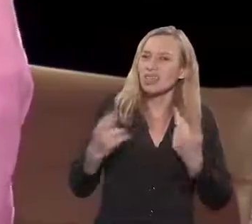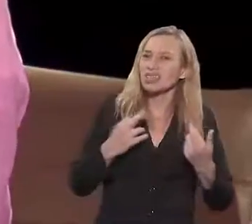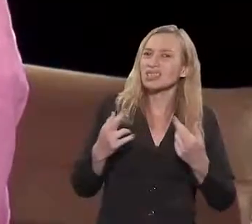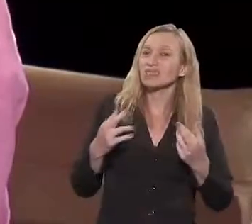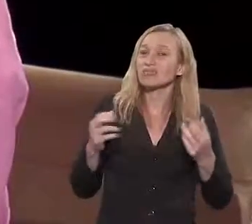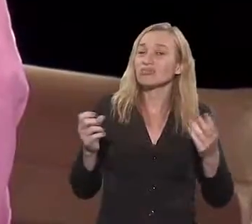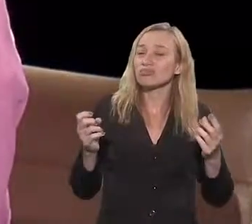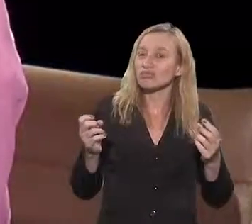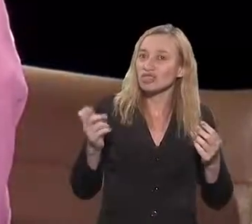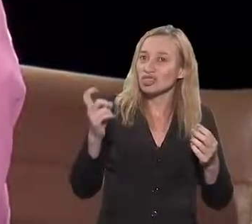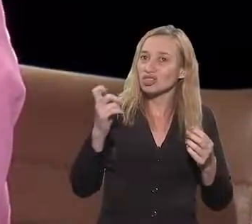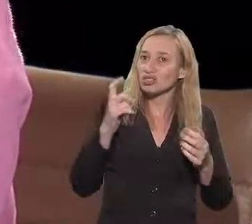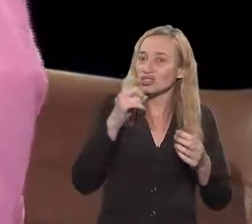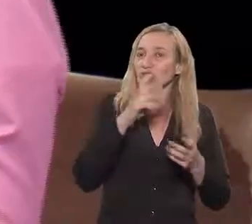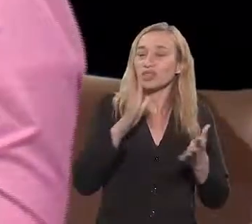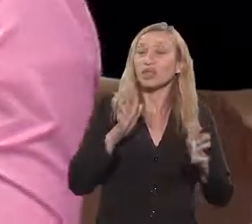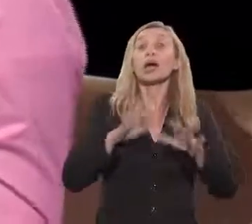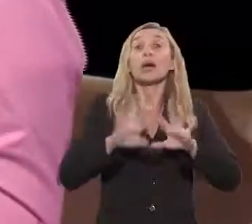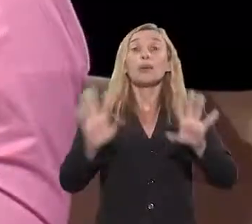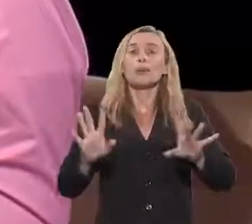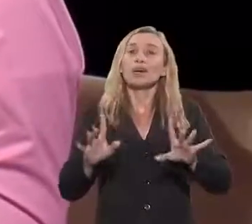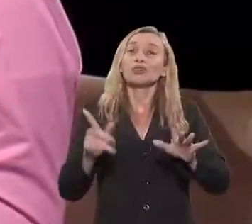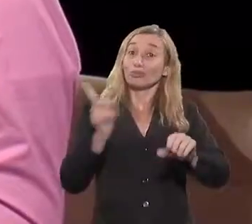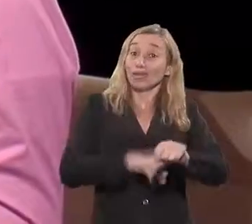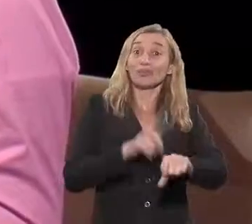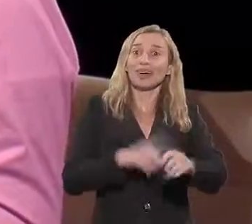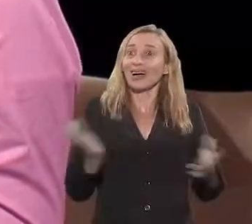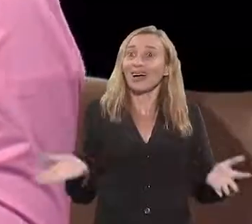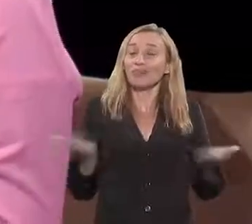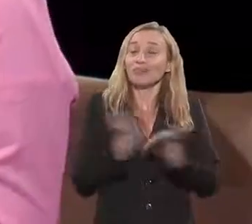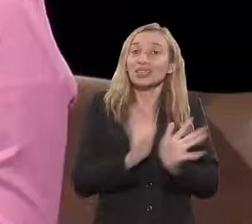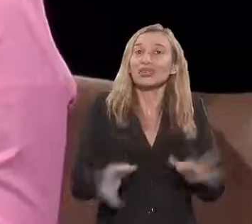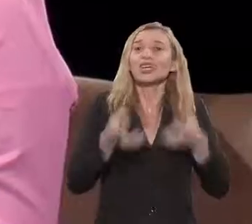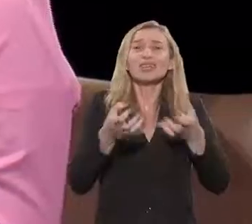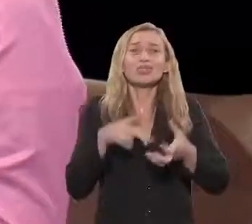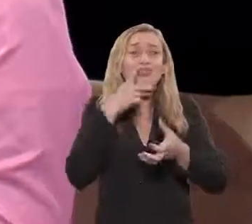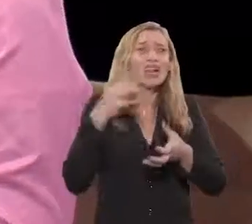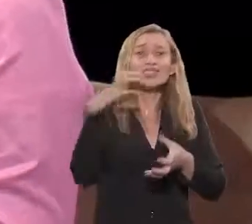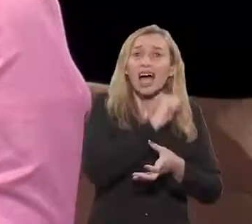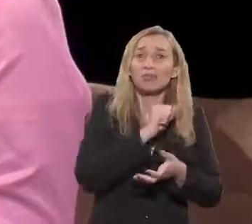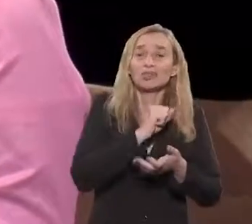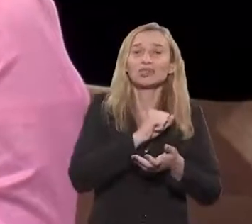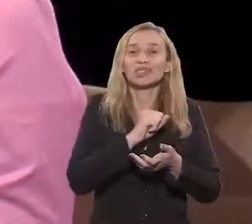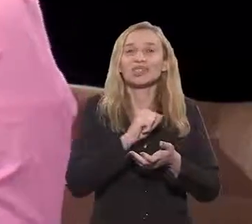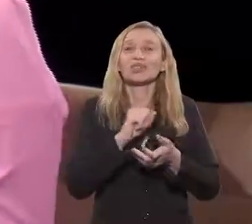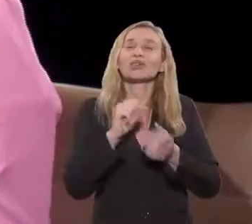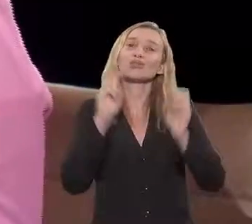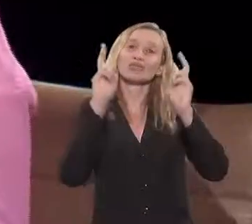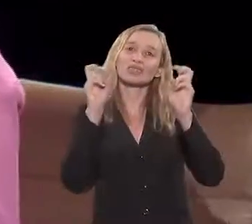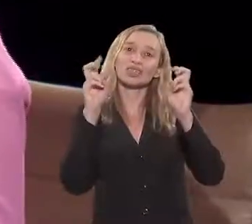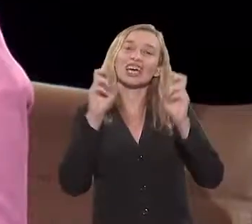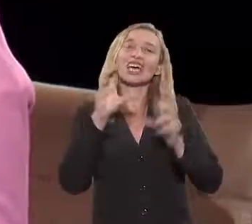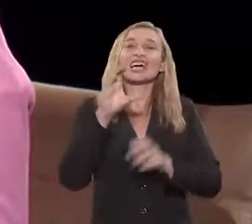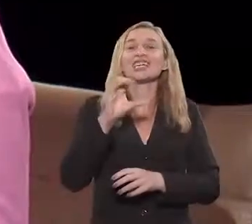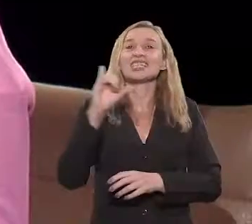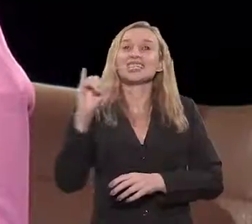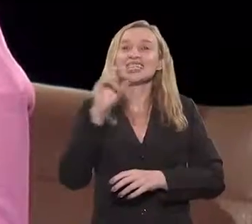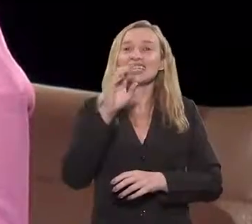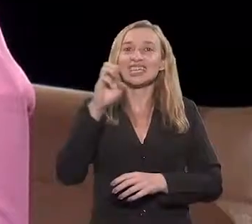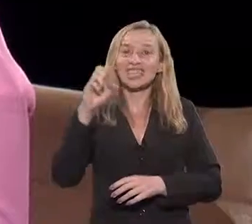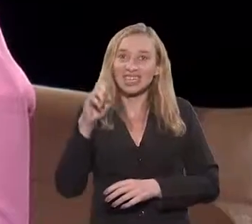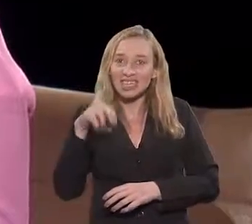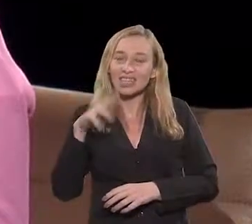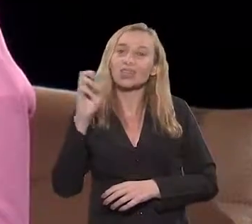muito intrínseca, né? Sim. E aí, o nosso tempo está acabando, mas eu queria que você comentasse rapidinho sobre o Cineclube.